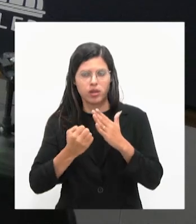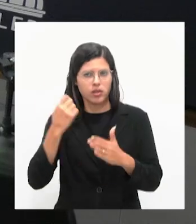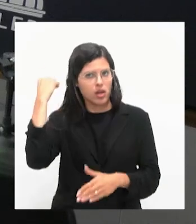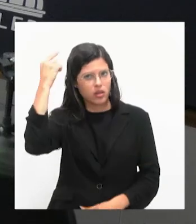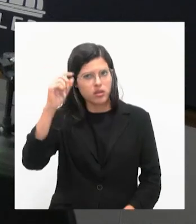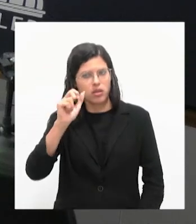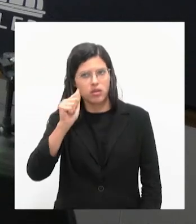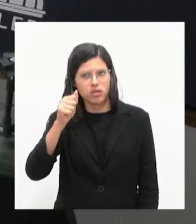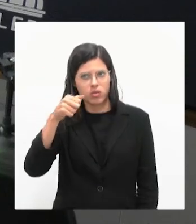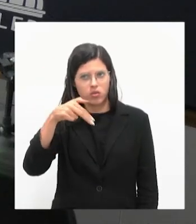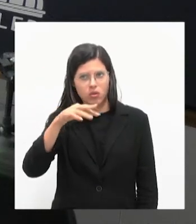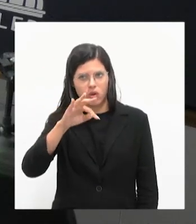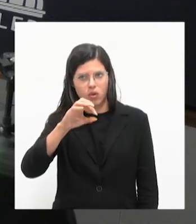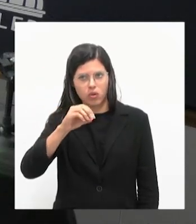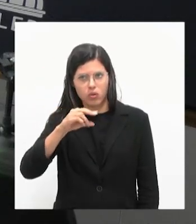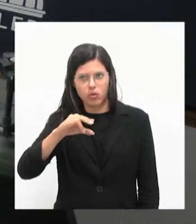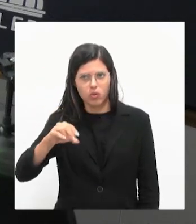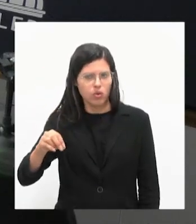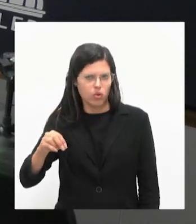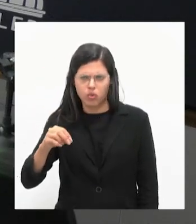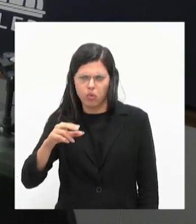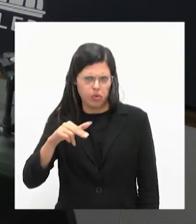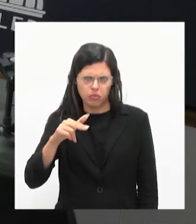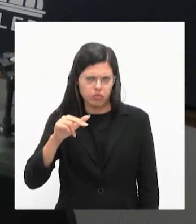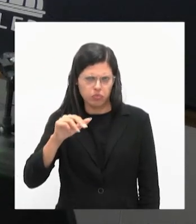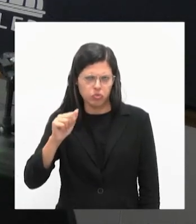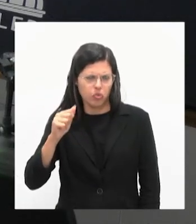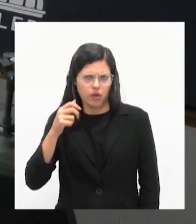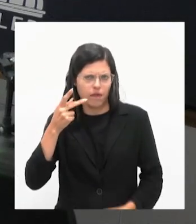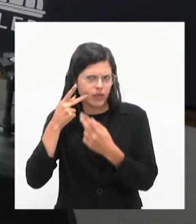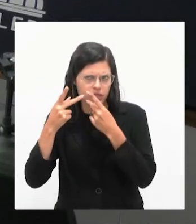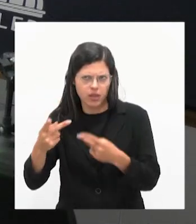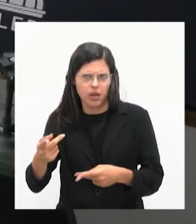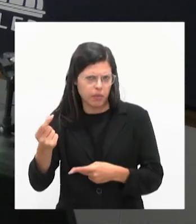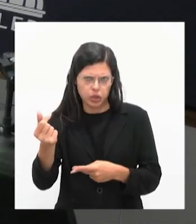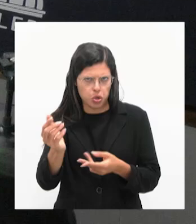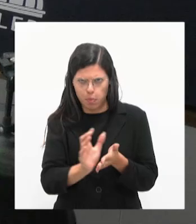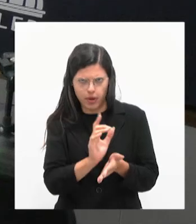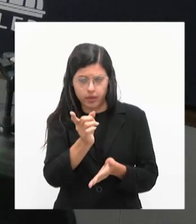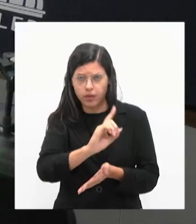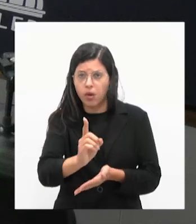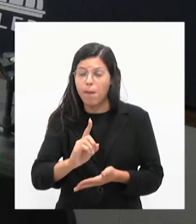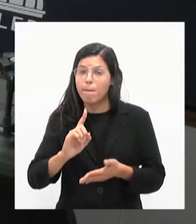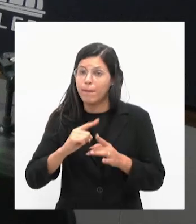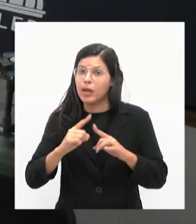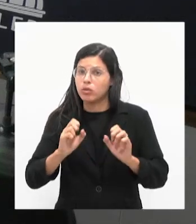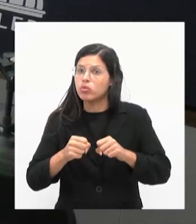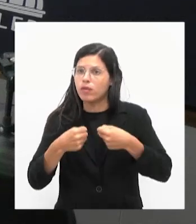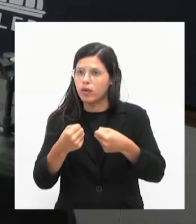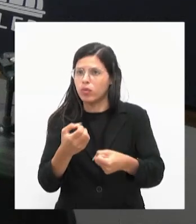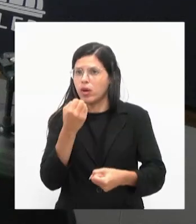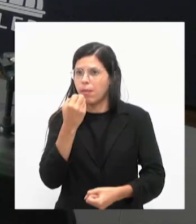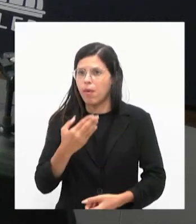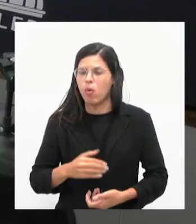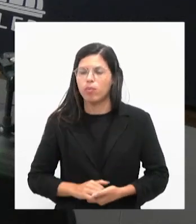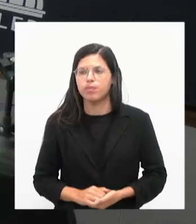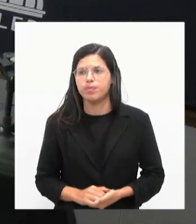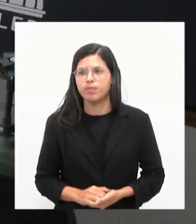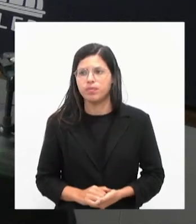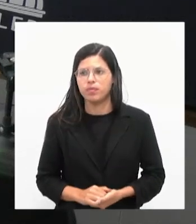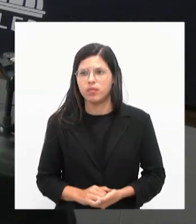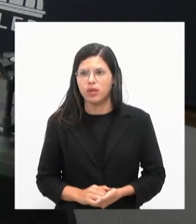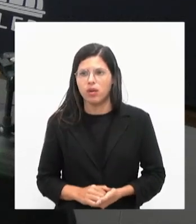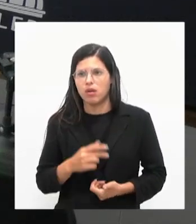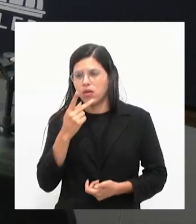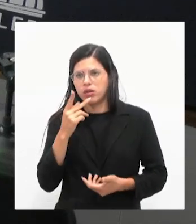Antônio. Eu nunca fui lá pegar dinheiro não, tá? Eu nunca fui lá não. Isso eu tenho tranquilidade, mas eu defendo o que é bom. E até ia falar sobre algumas linhas